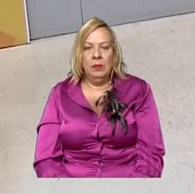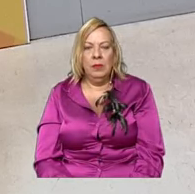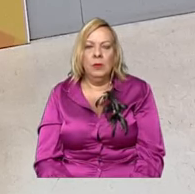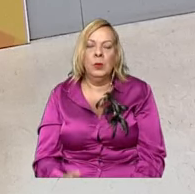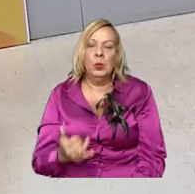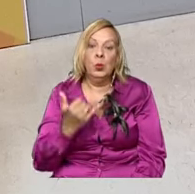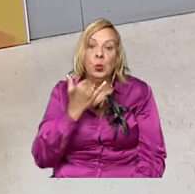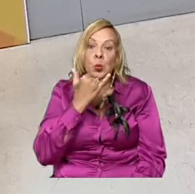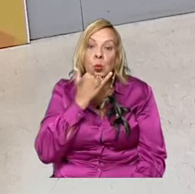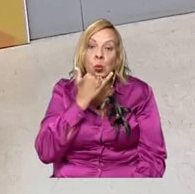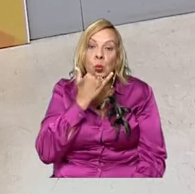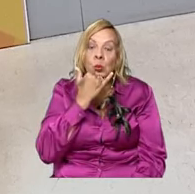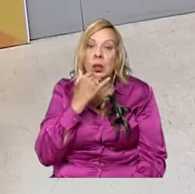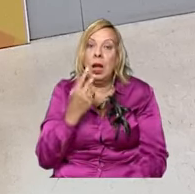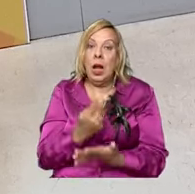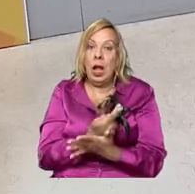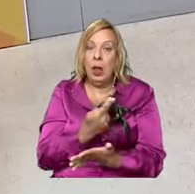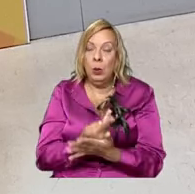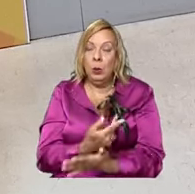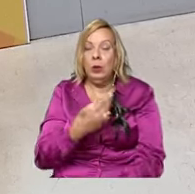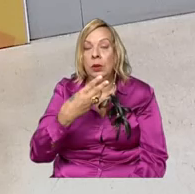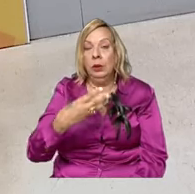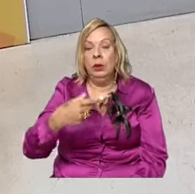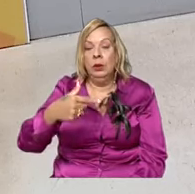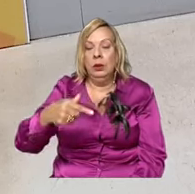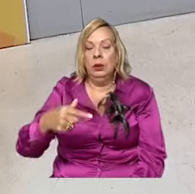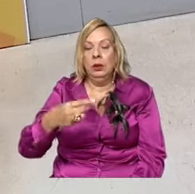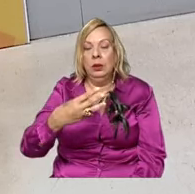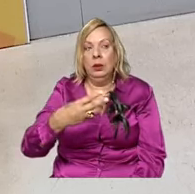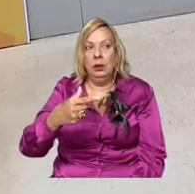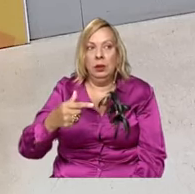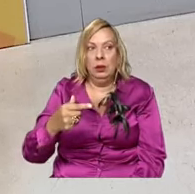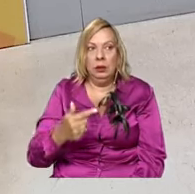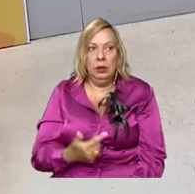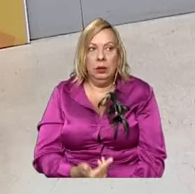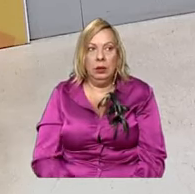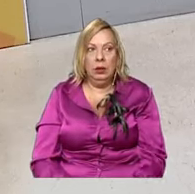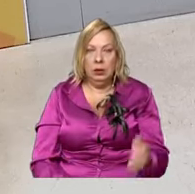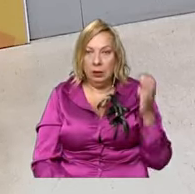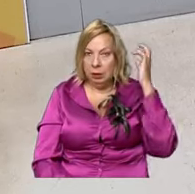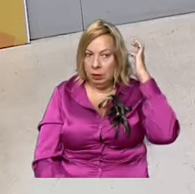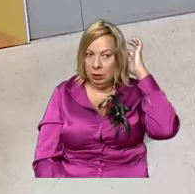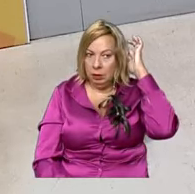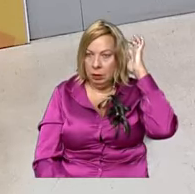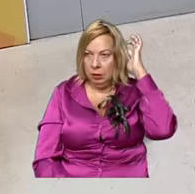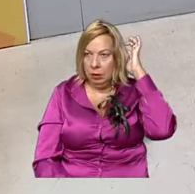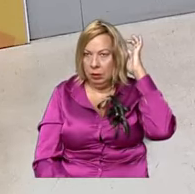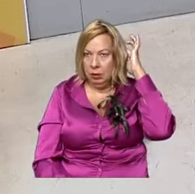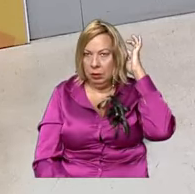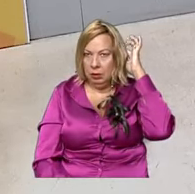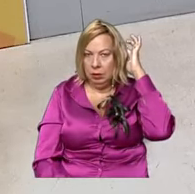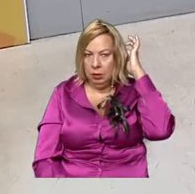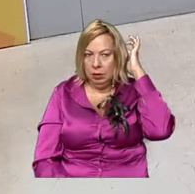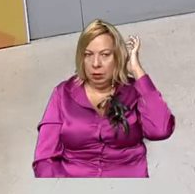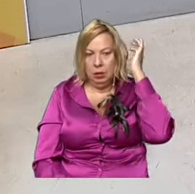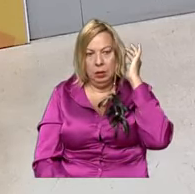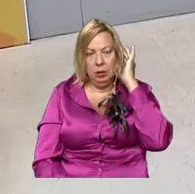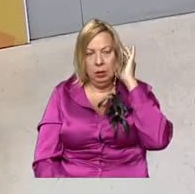Perdão, 37, viu? A Jaque tá enxergando demais. 37.